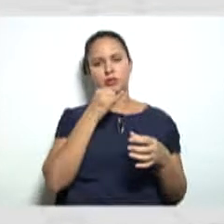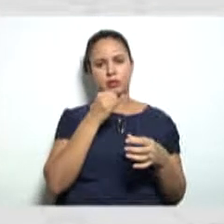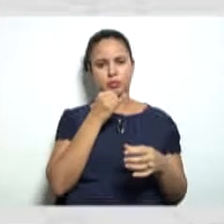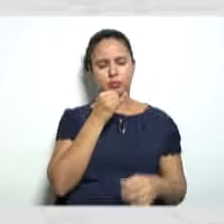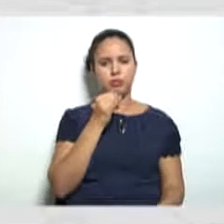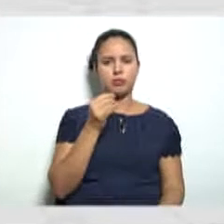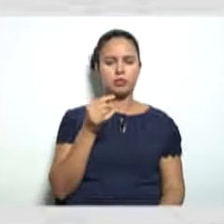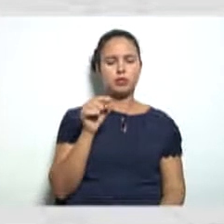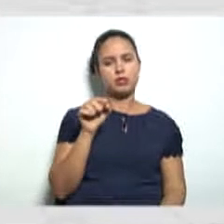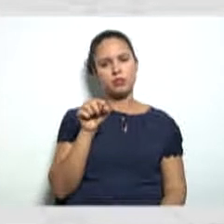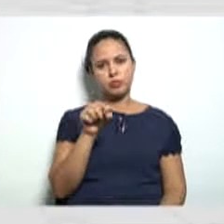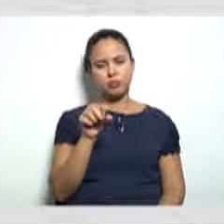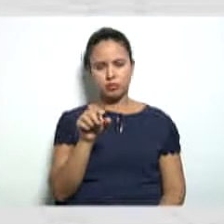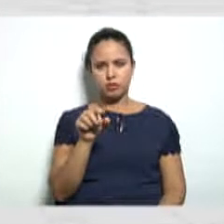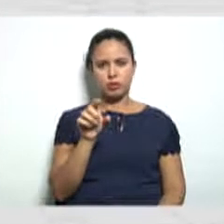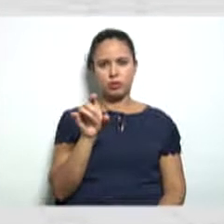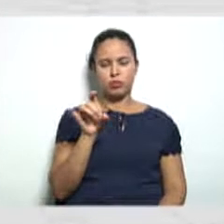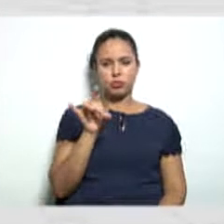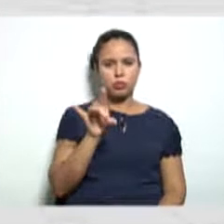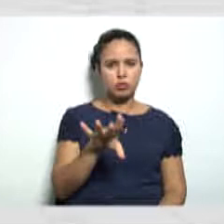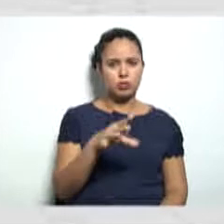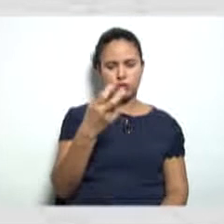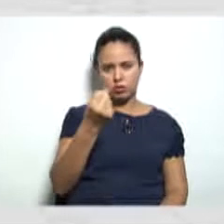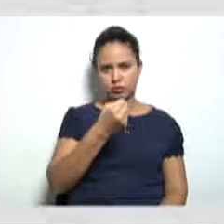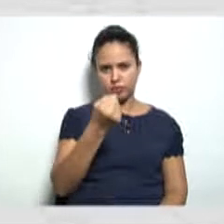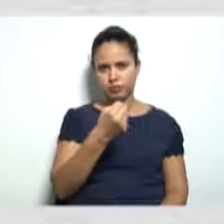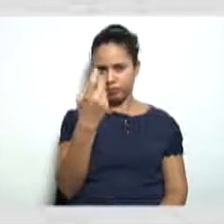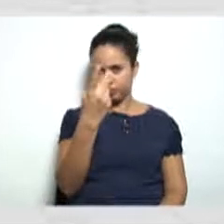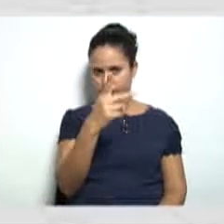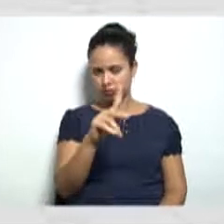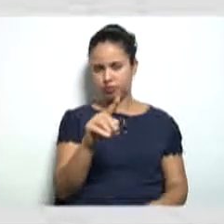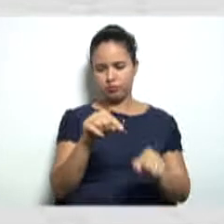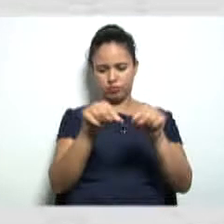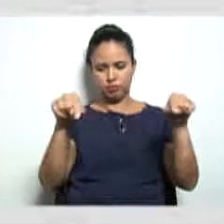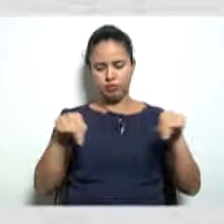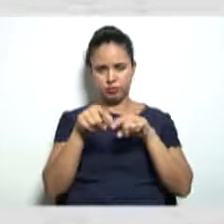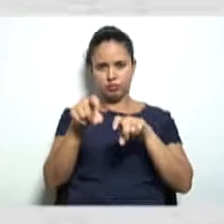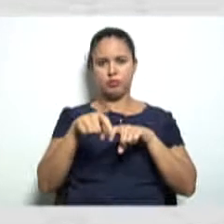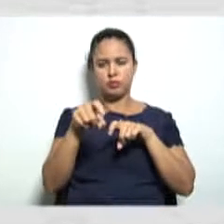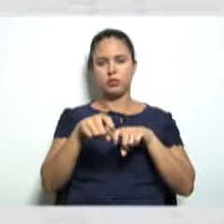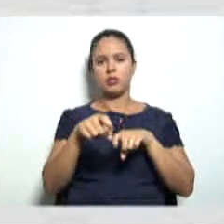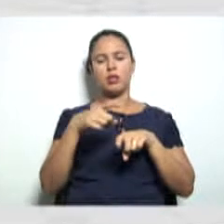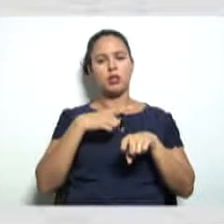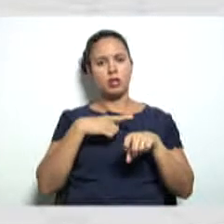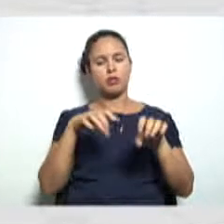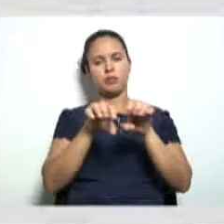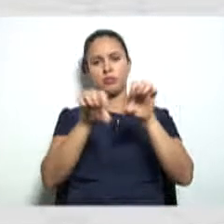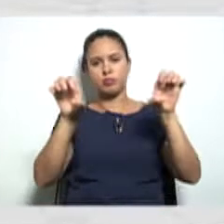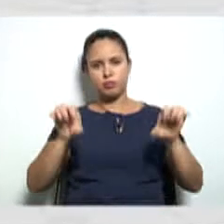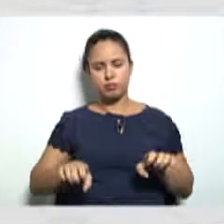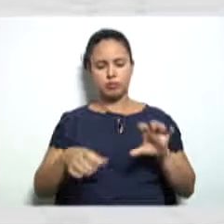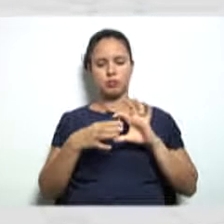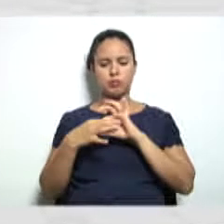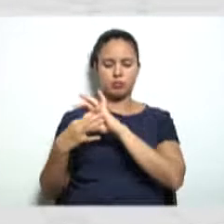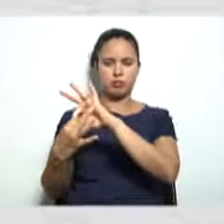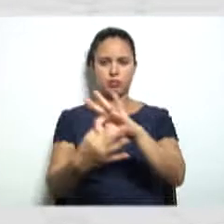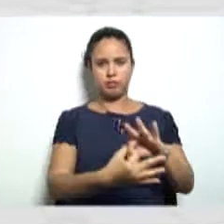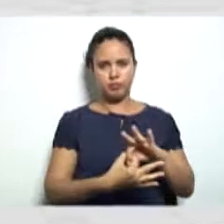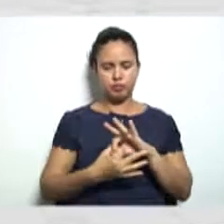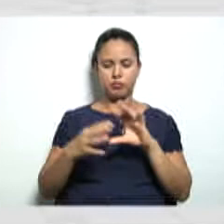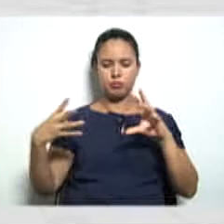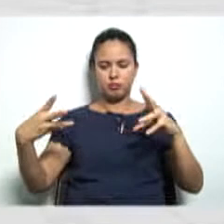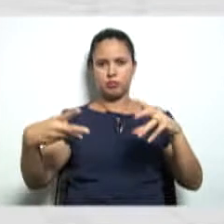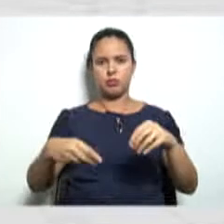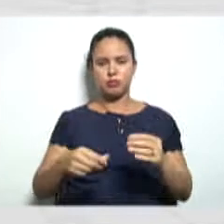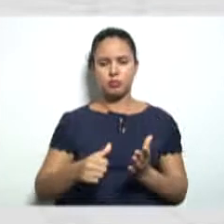o leite feito na sua estrutura, no seu sítio, na sua chácara, você tem uma estrutura ligada a todos os cooperados. Então, por